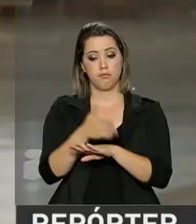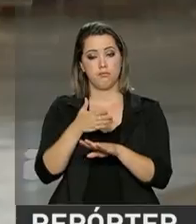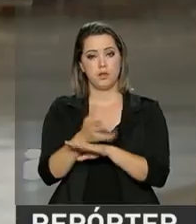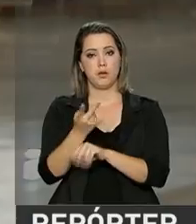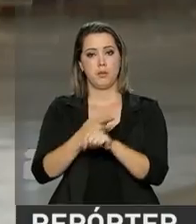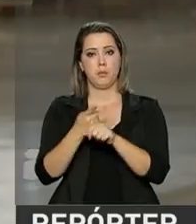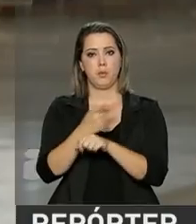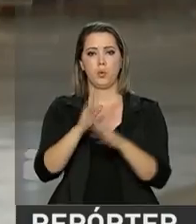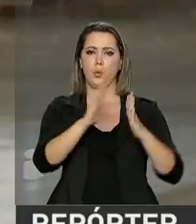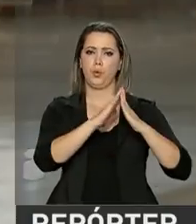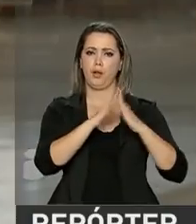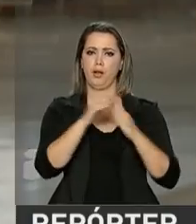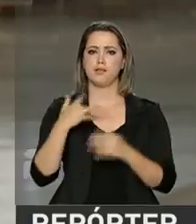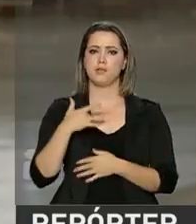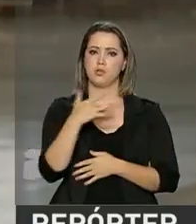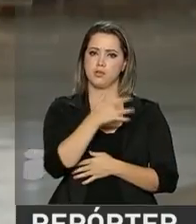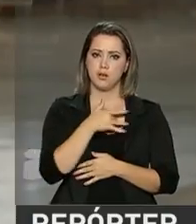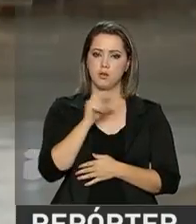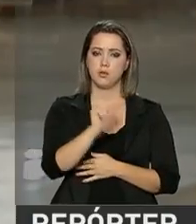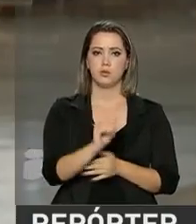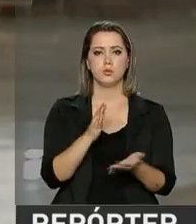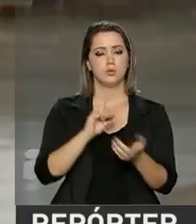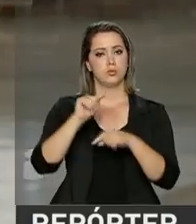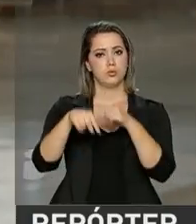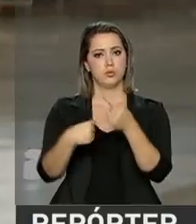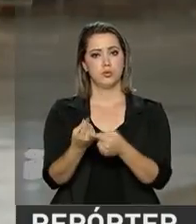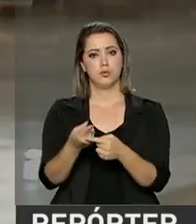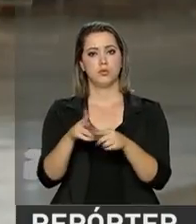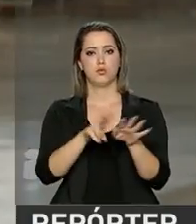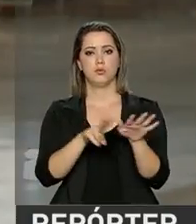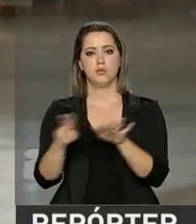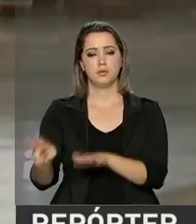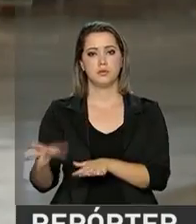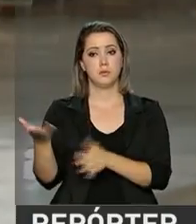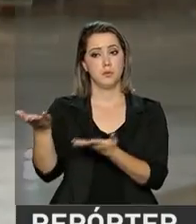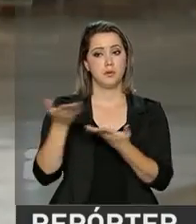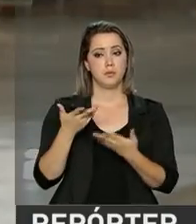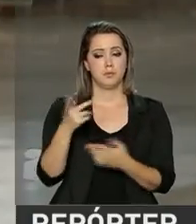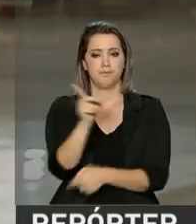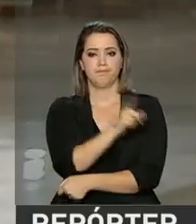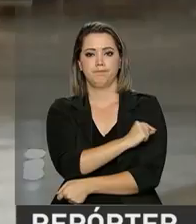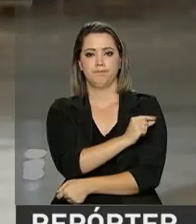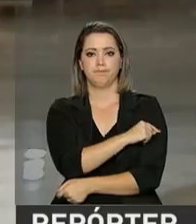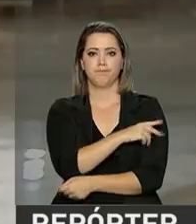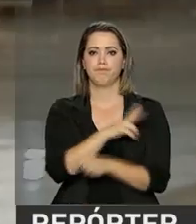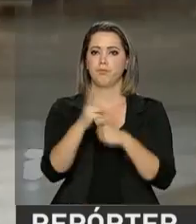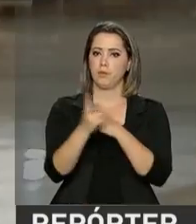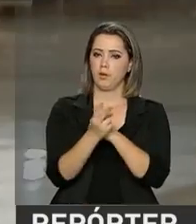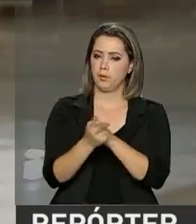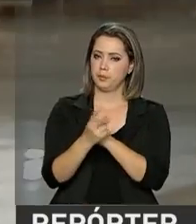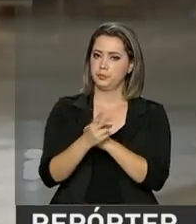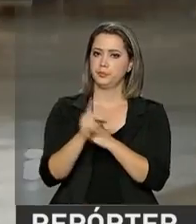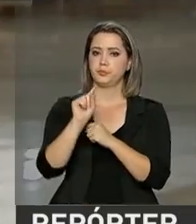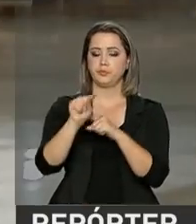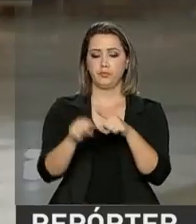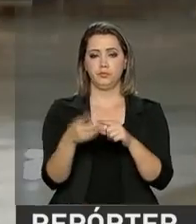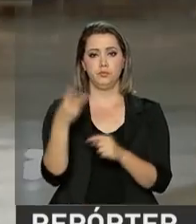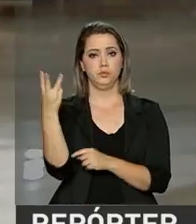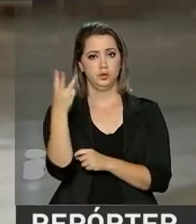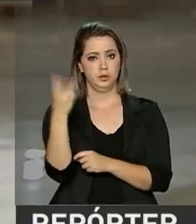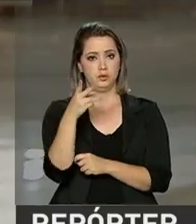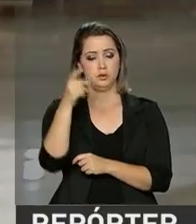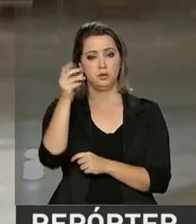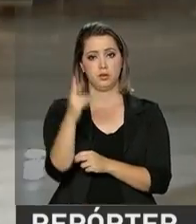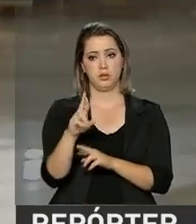um posto de saúde principalmente a partir da semana que vem para receber a dose e se imunizar contra esses três